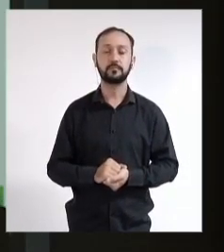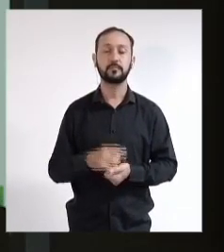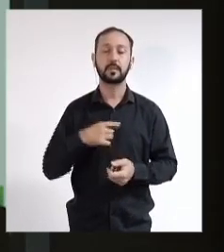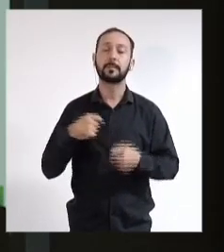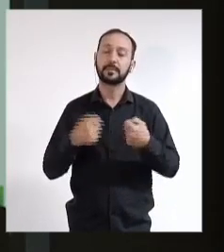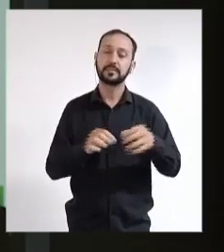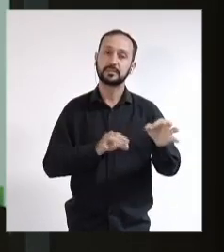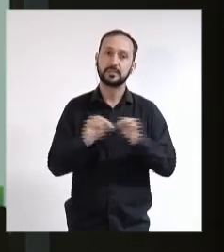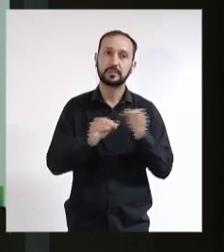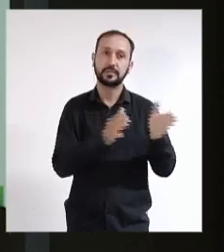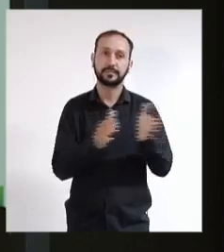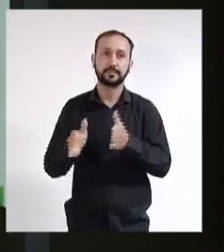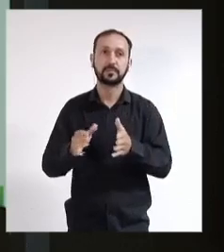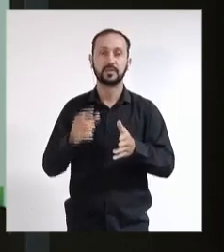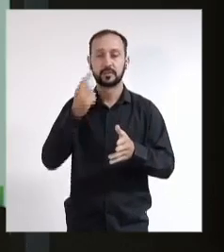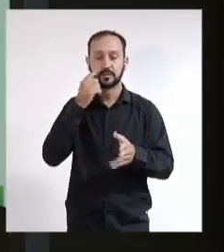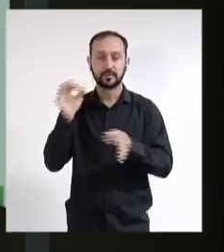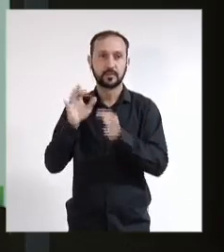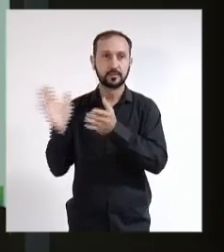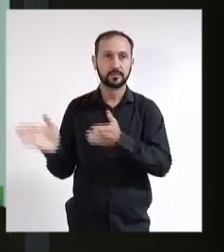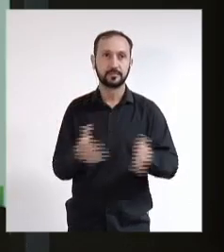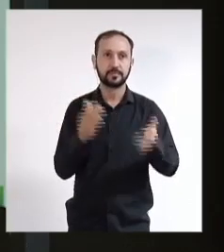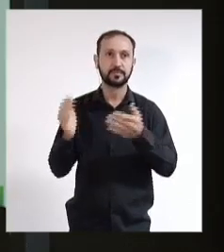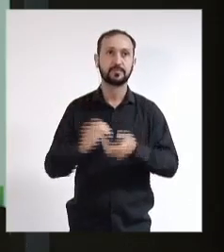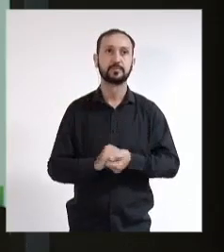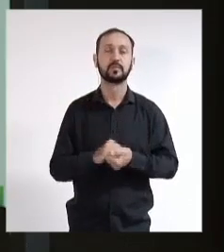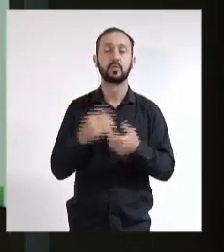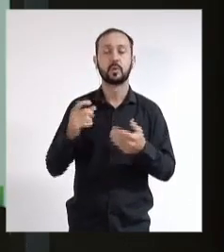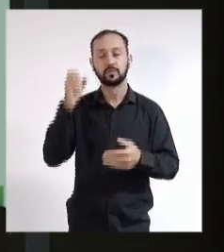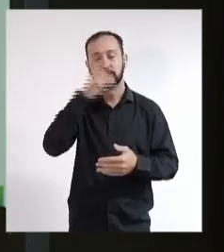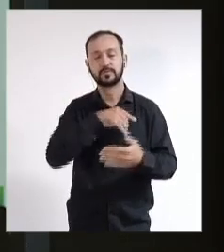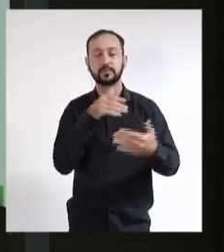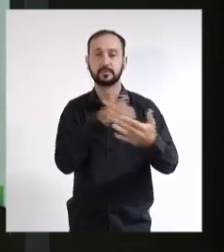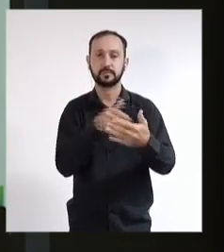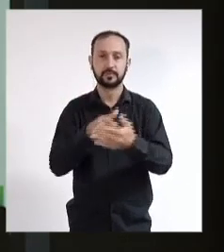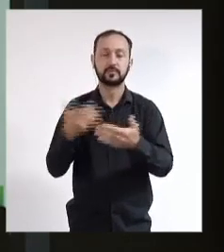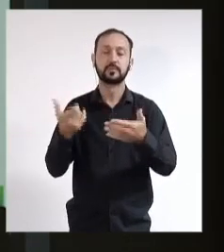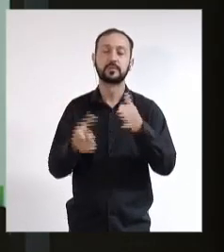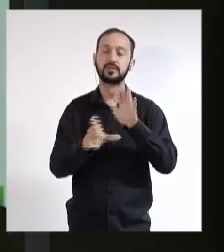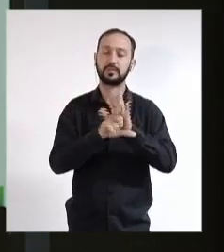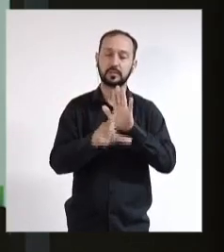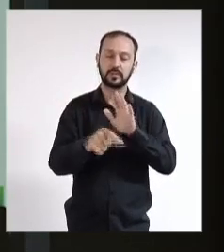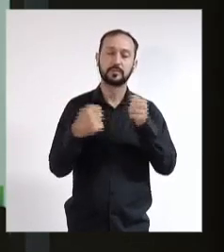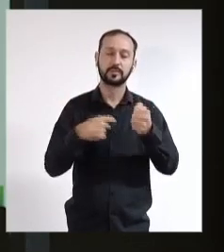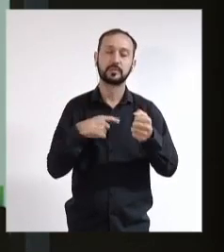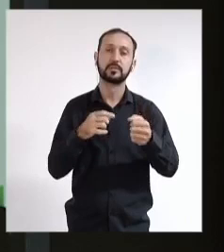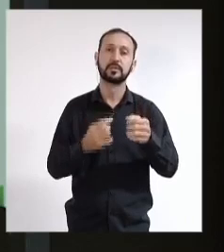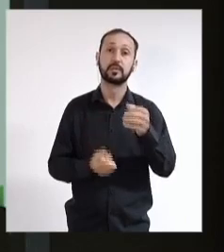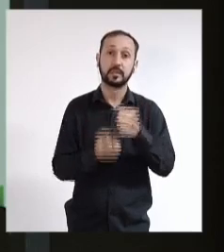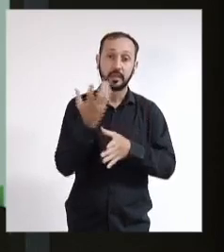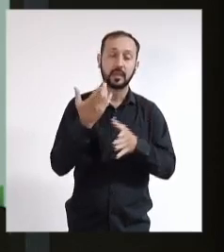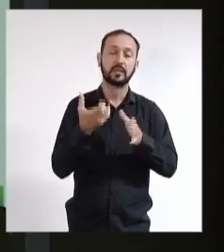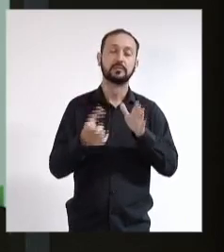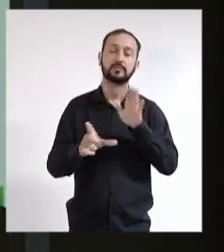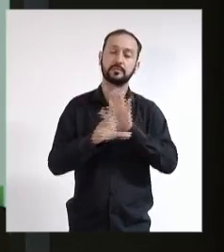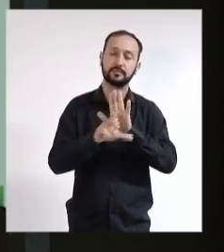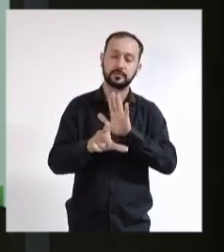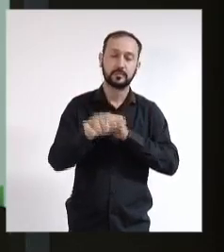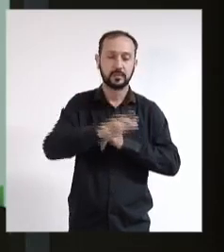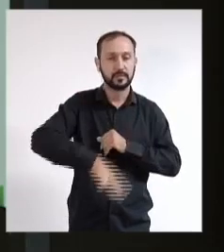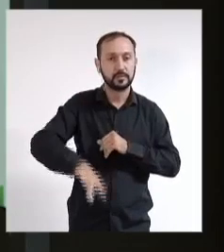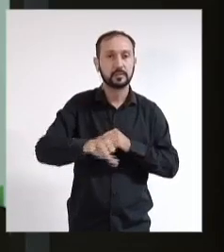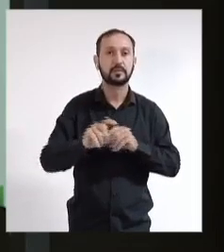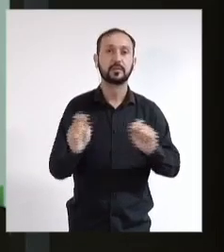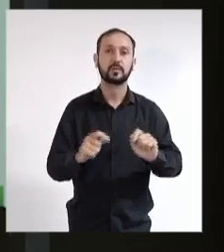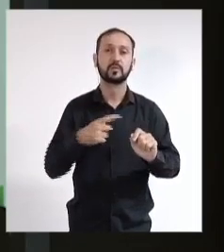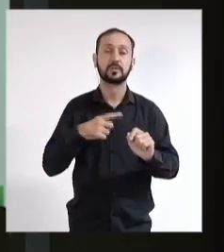planejar melhor essa visitação e ordenar o uso os desafios então aquela base legal né gente precisa estabelecer uma base legal que